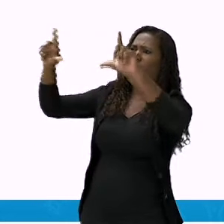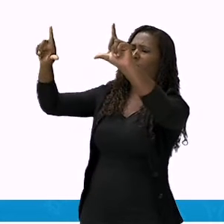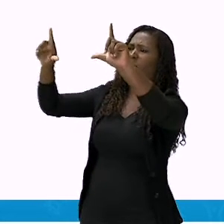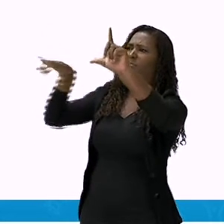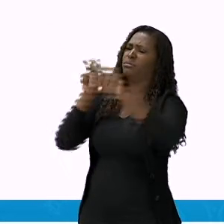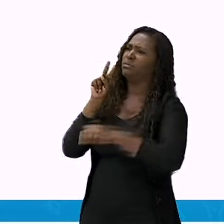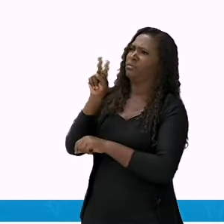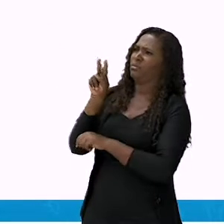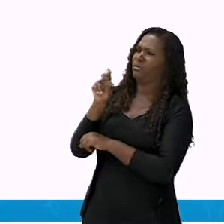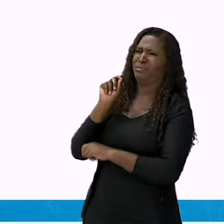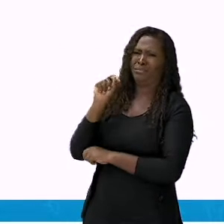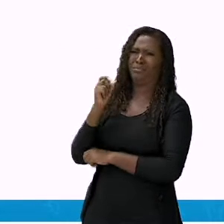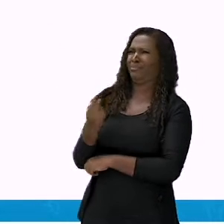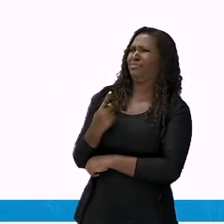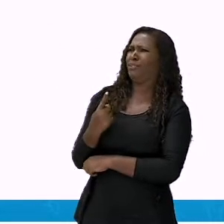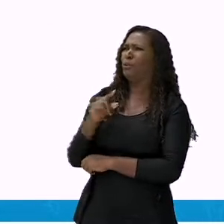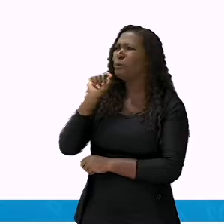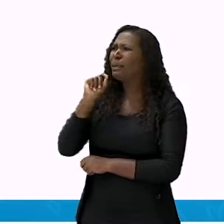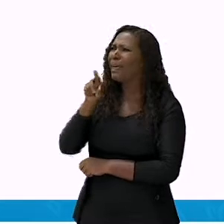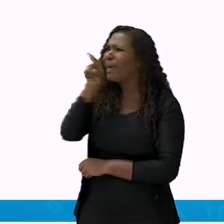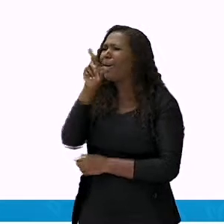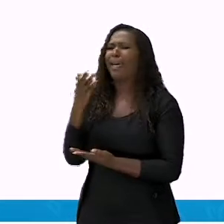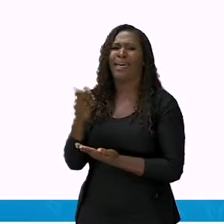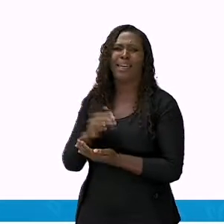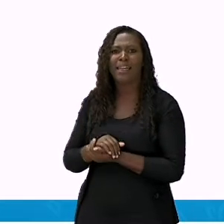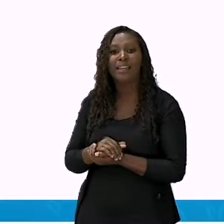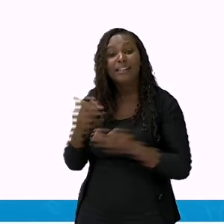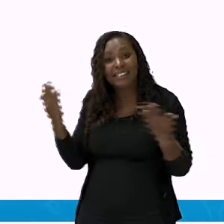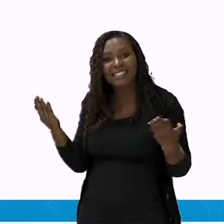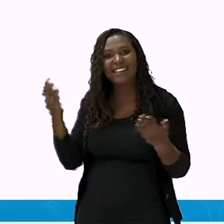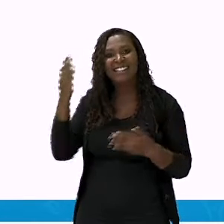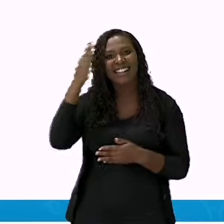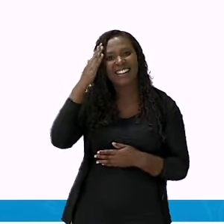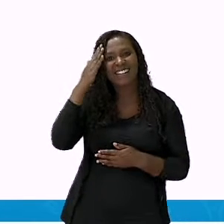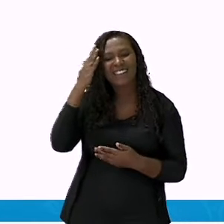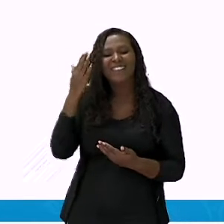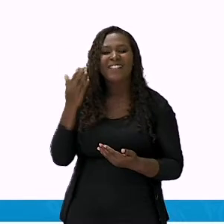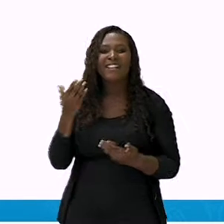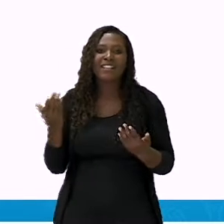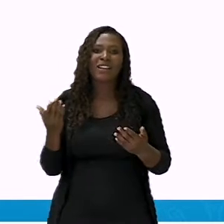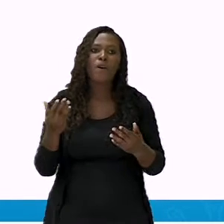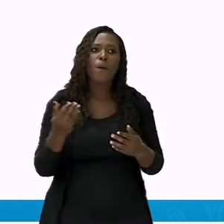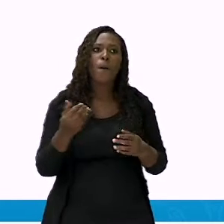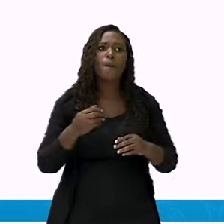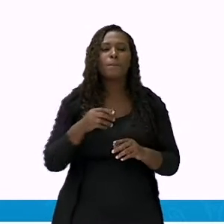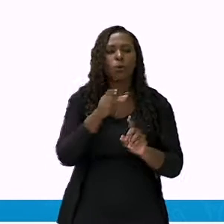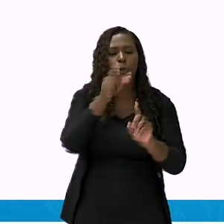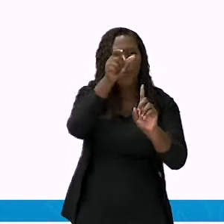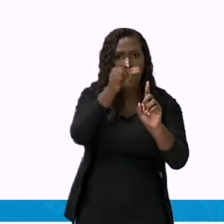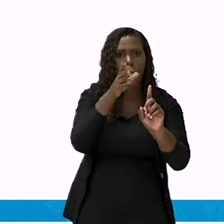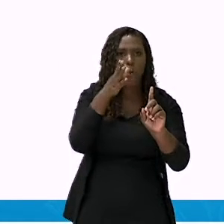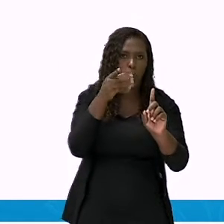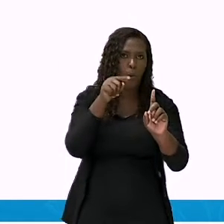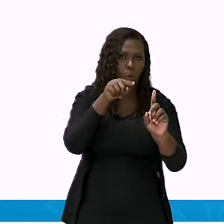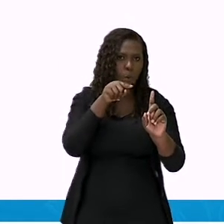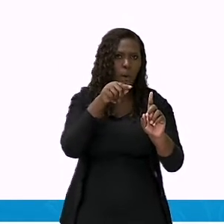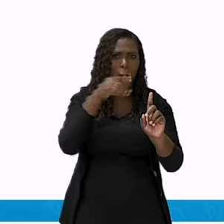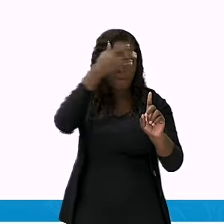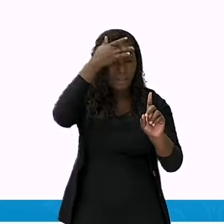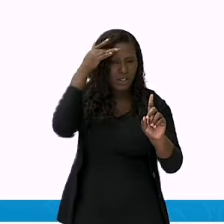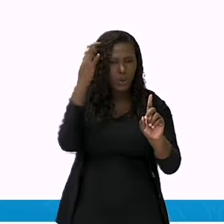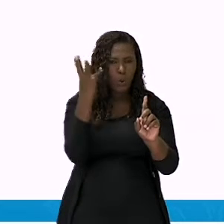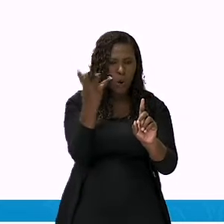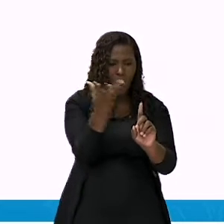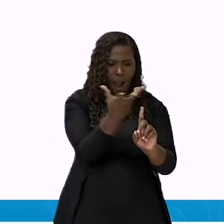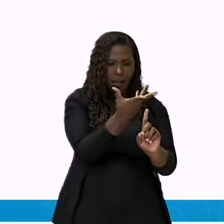isso? O artista abstrato se desliga do compromisso de retratar a realidade, pois esta arte é um exercício